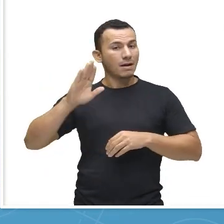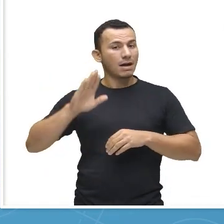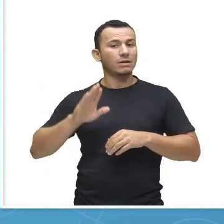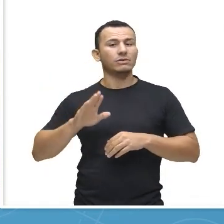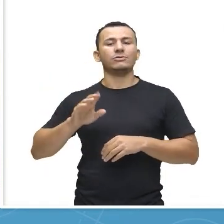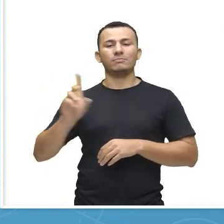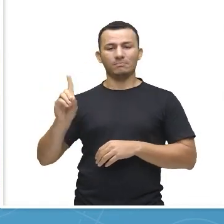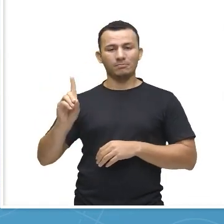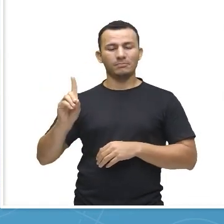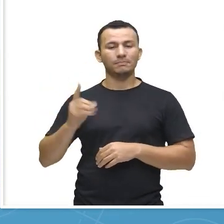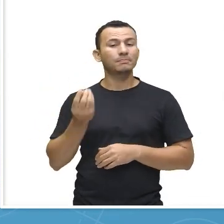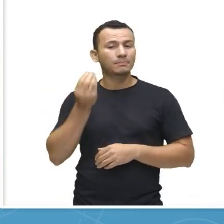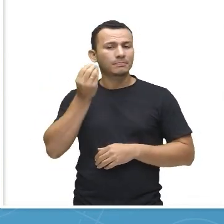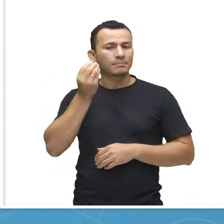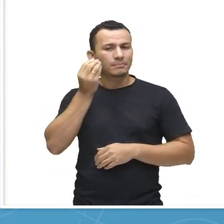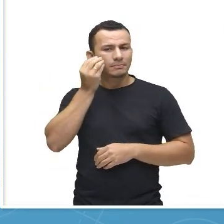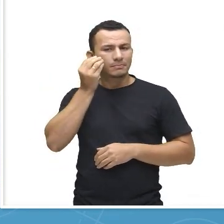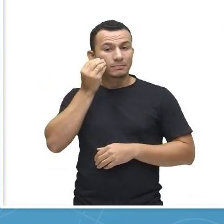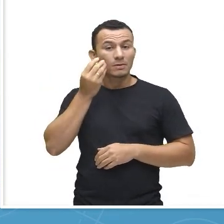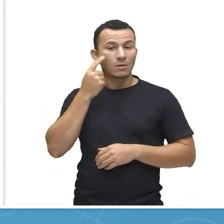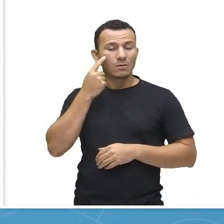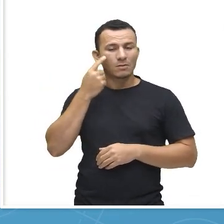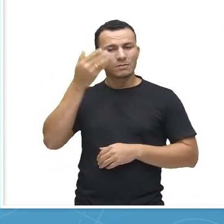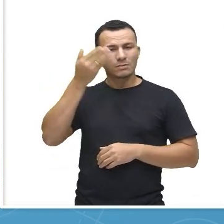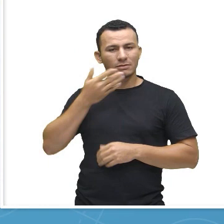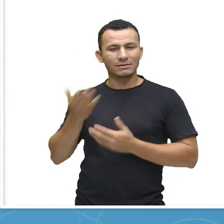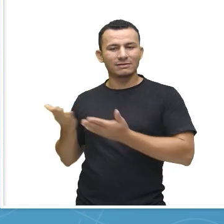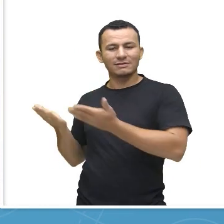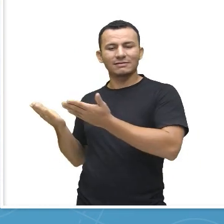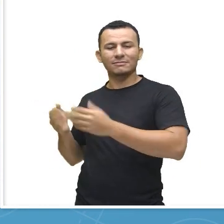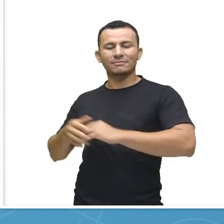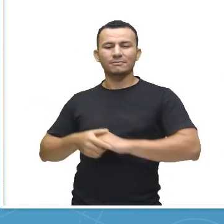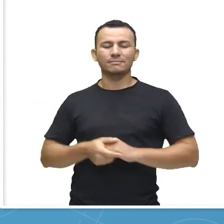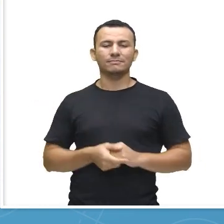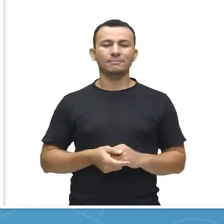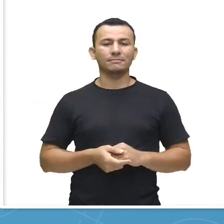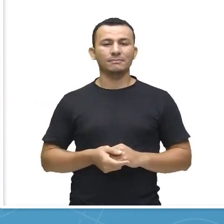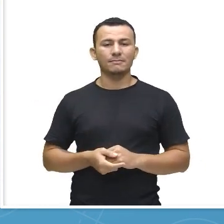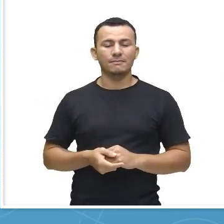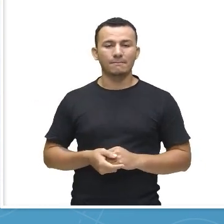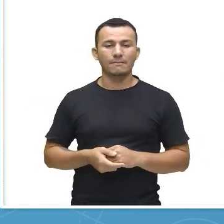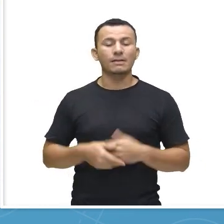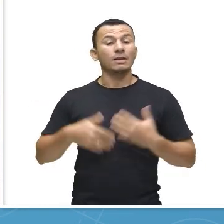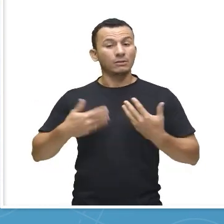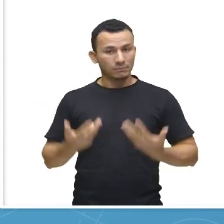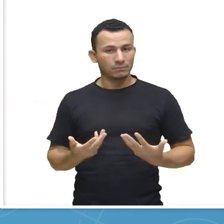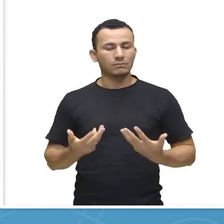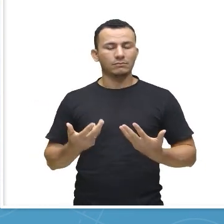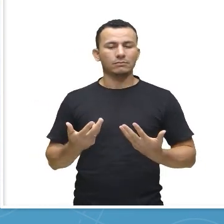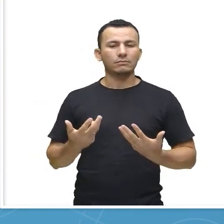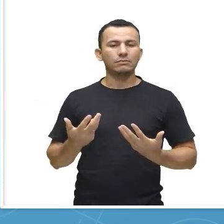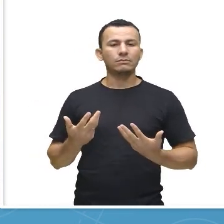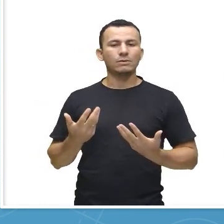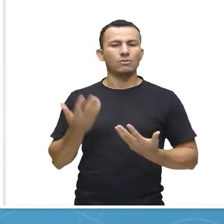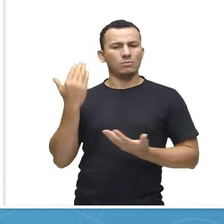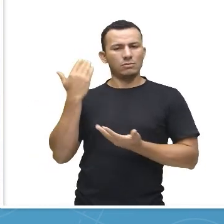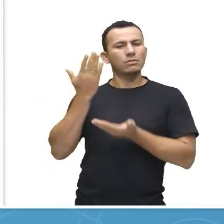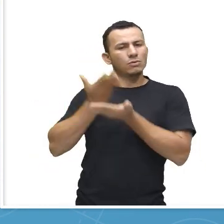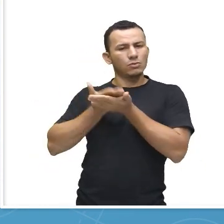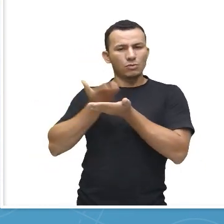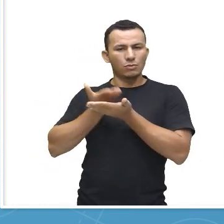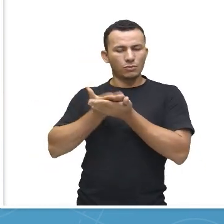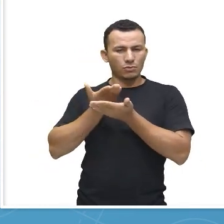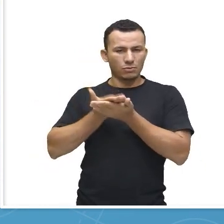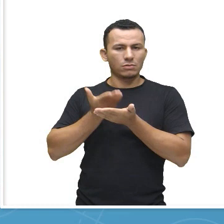Vamos ver então se é a letra D? Vamos fazer a correção. Muito bem, então, conforme nós estudamos a